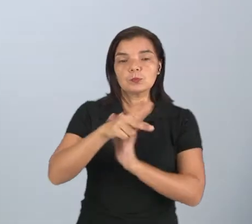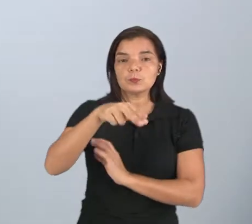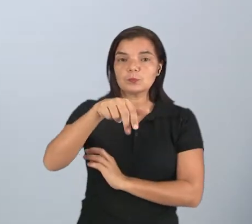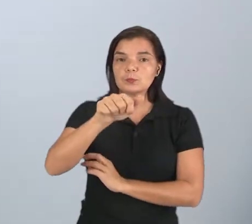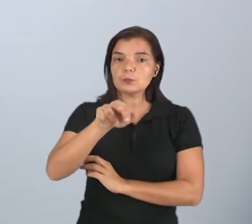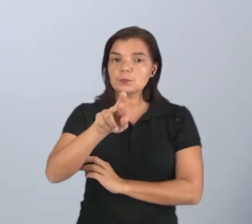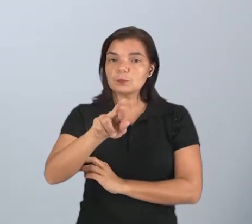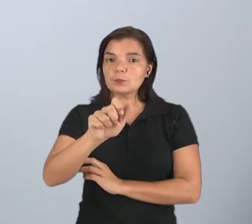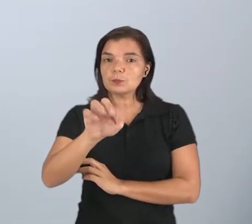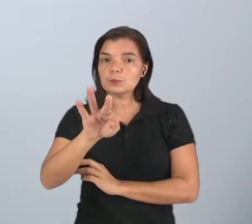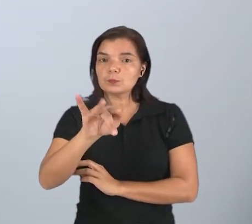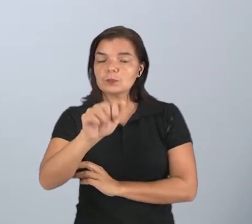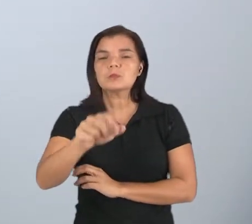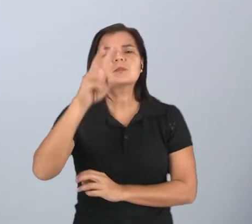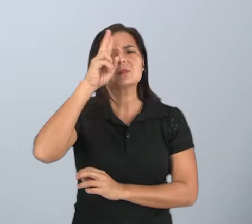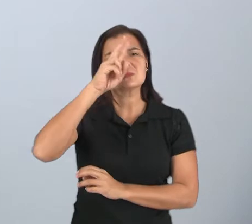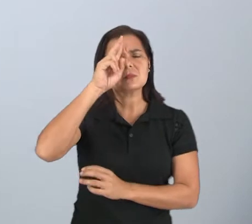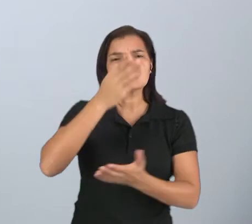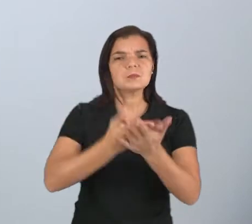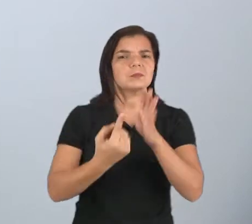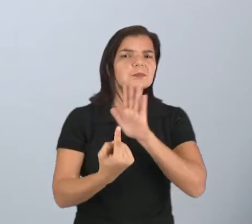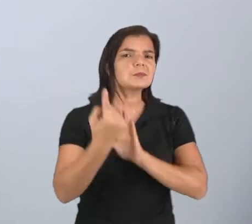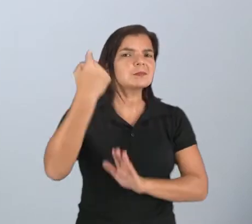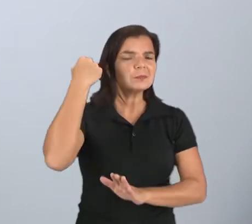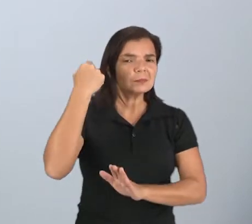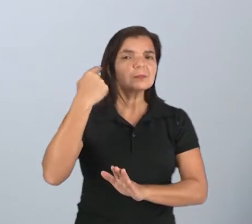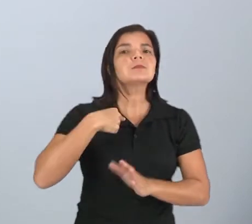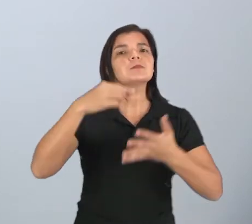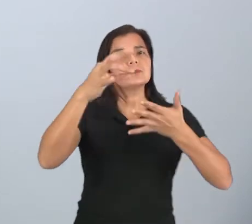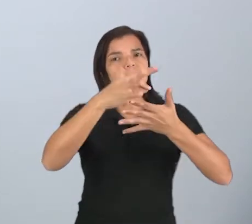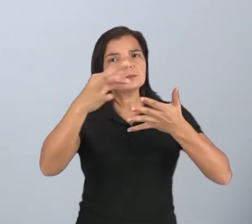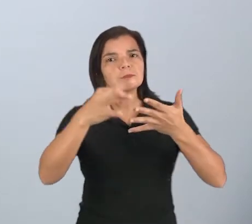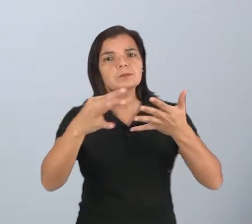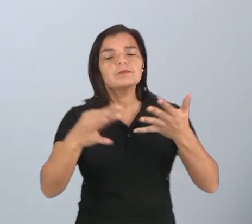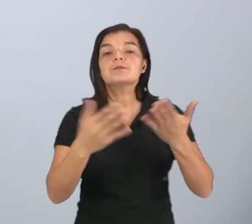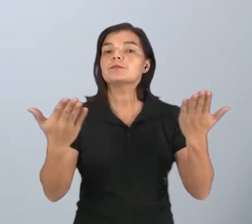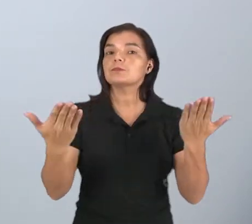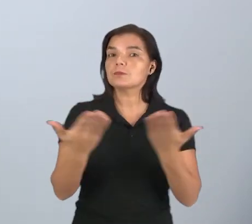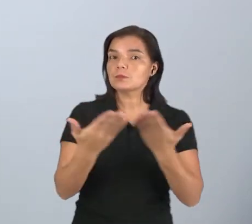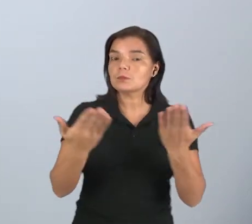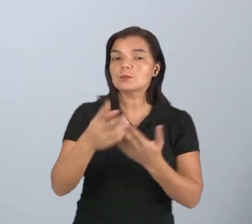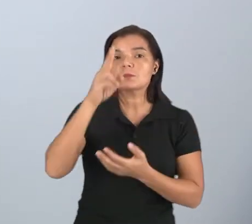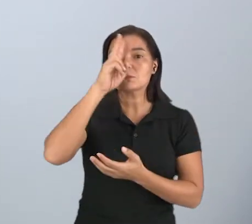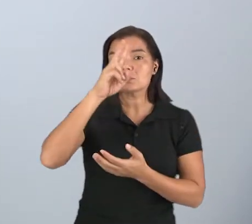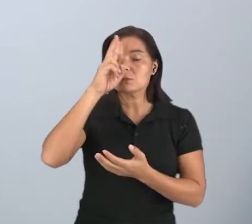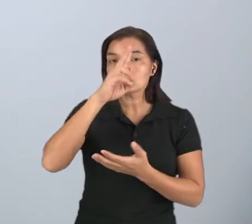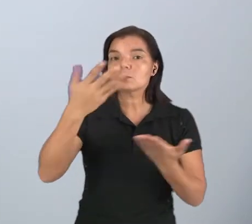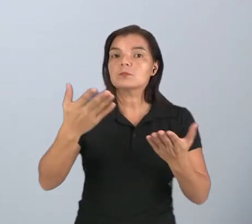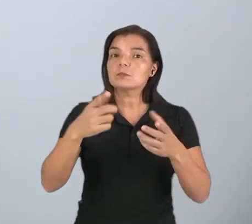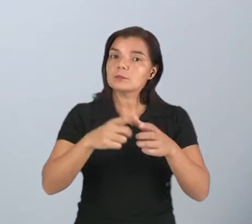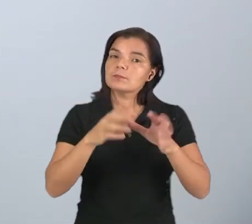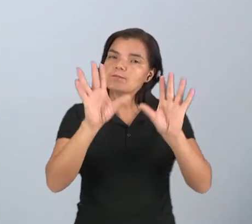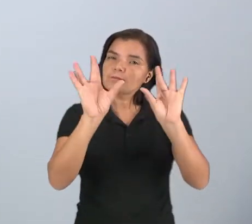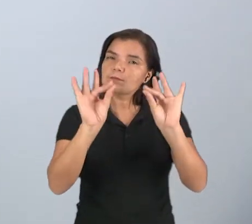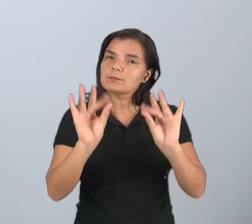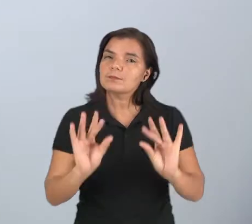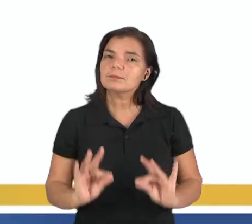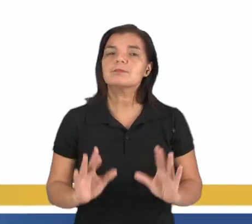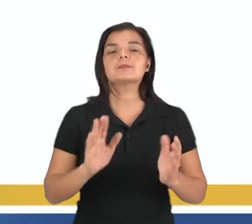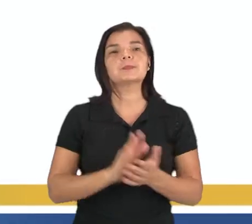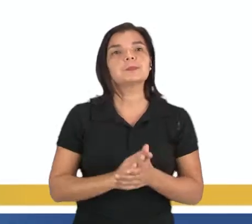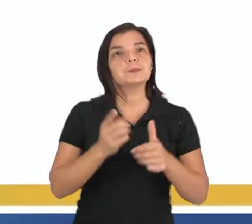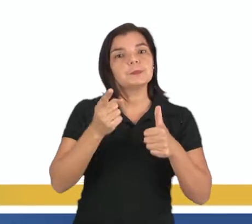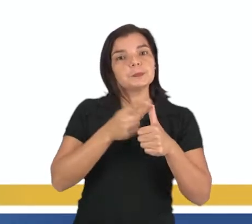que nas aulas anteriores nós falamos desses elementos da narrativa? Hoje nós vamos ver de uma forma mais detalhada.